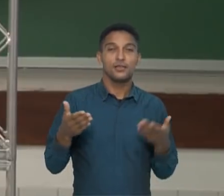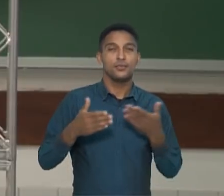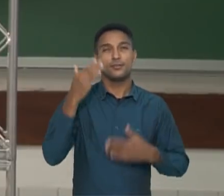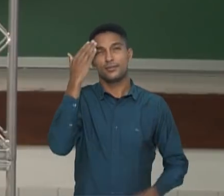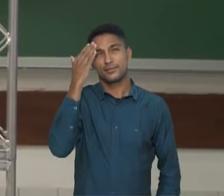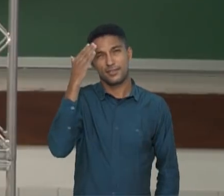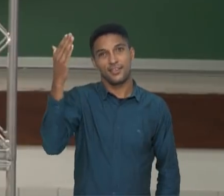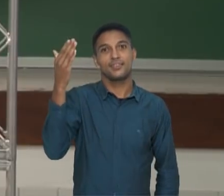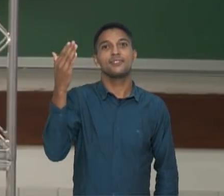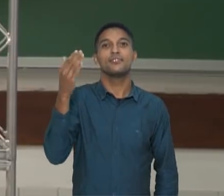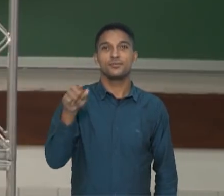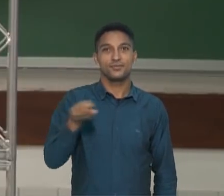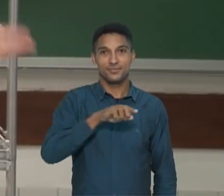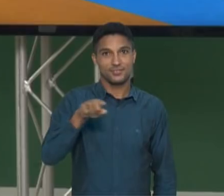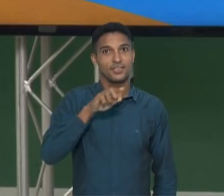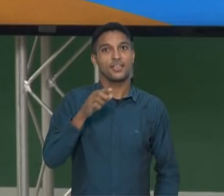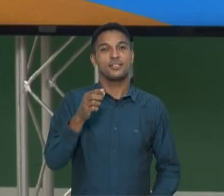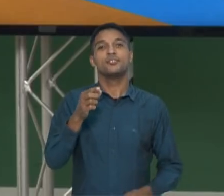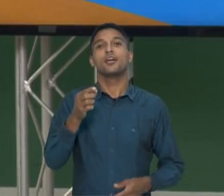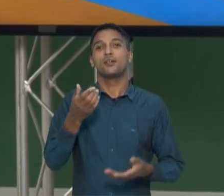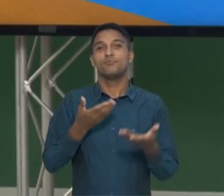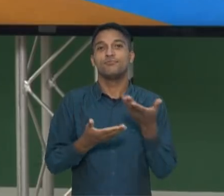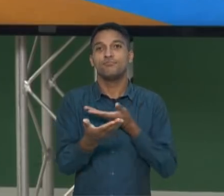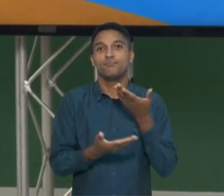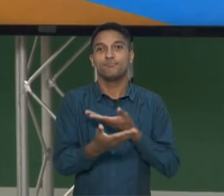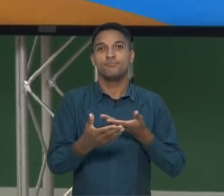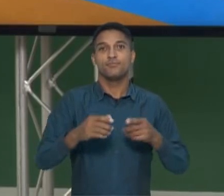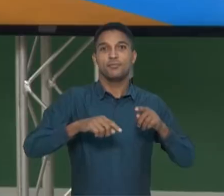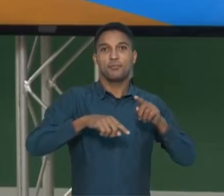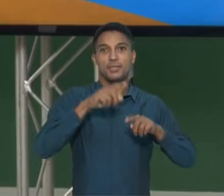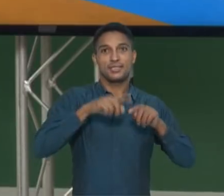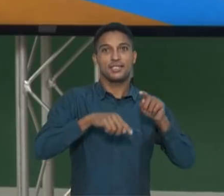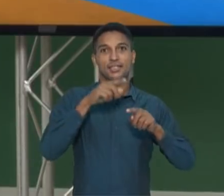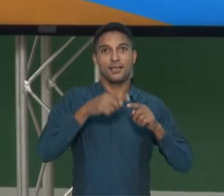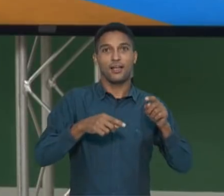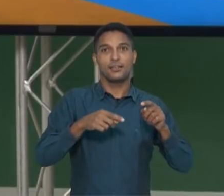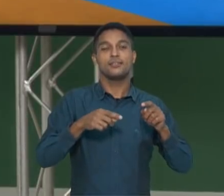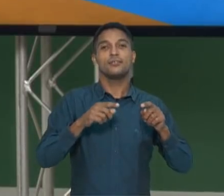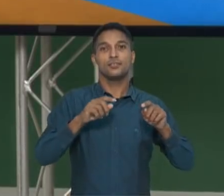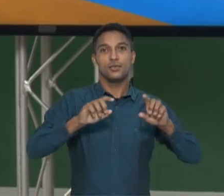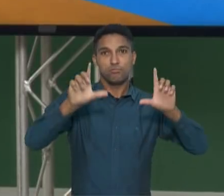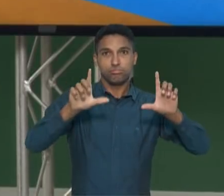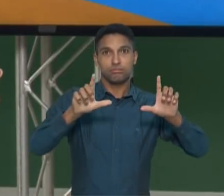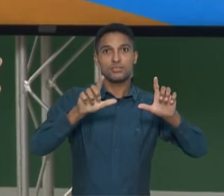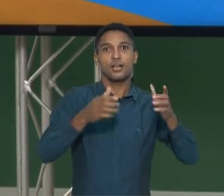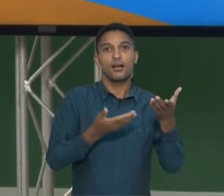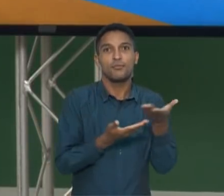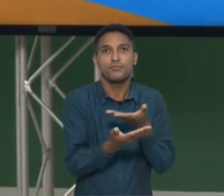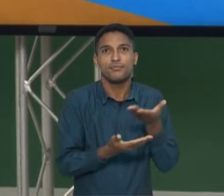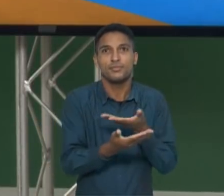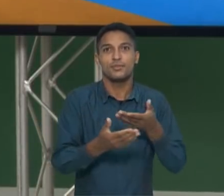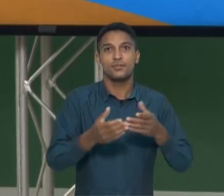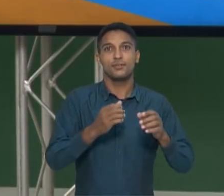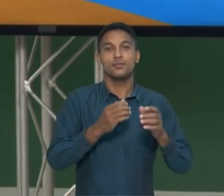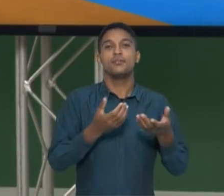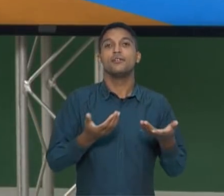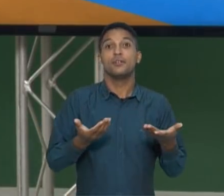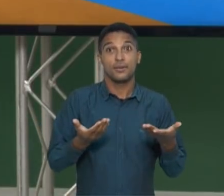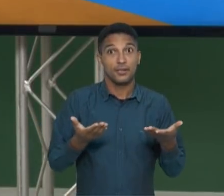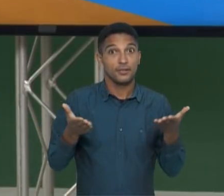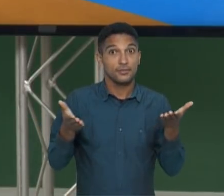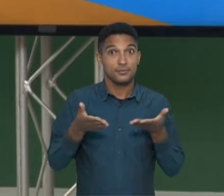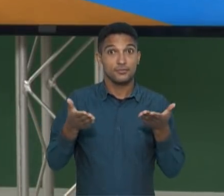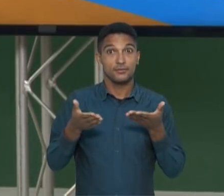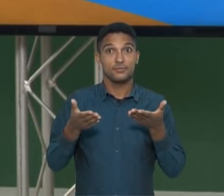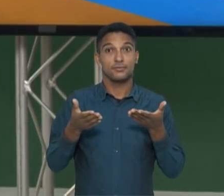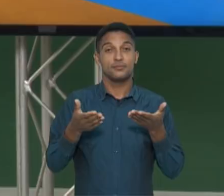que já tenham se organizado com os materiais, né? Sempre bom a gente retomar aqui alguns combinados, como por exemplo, os alunos